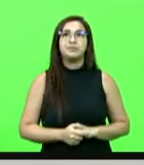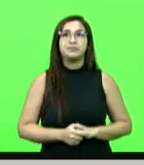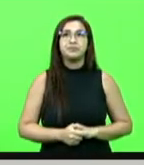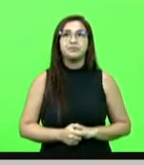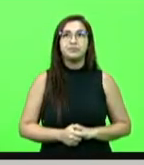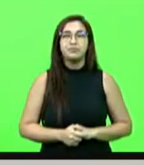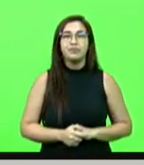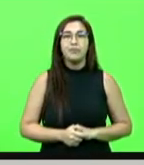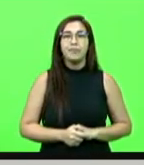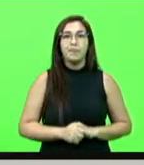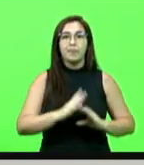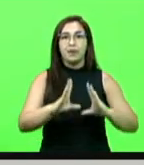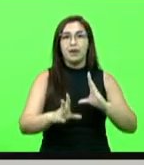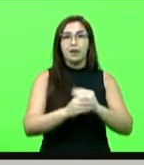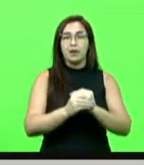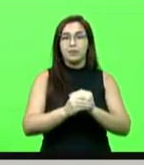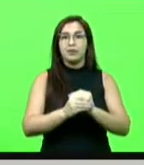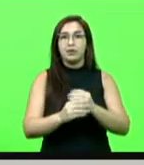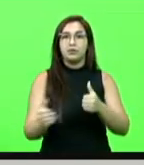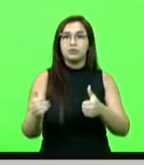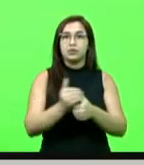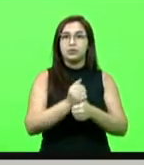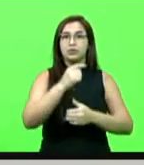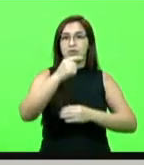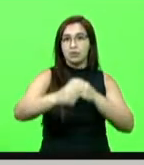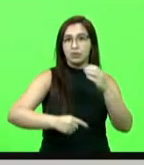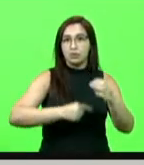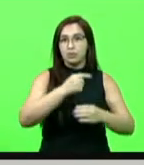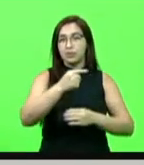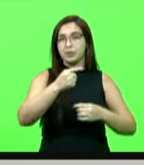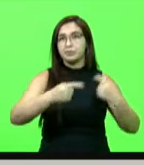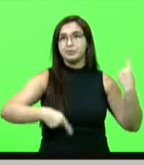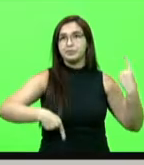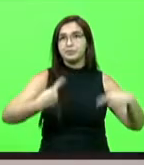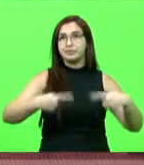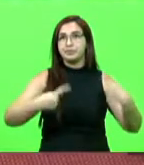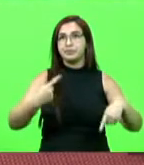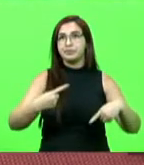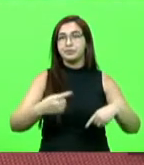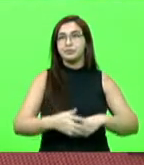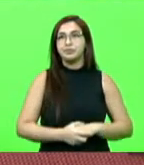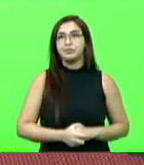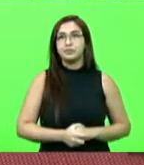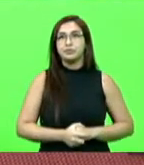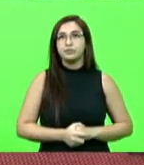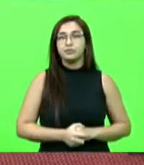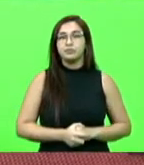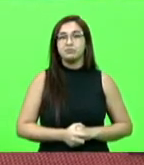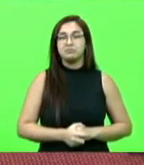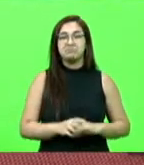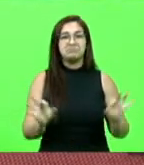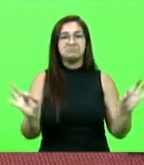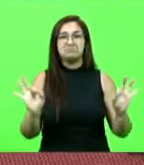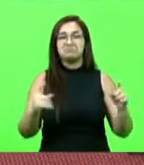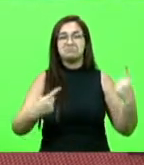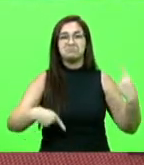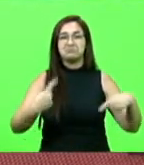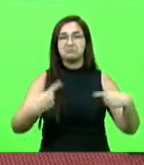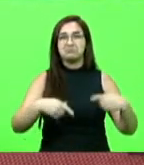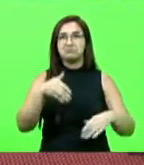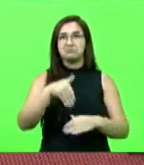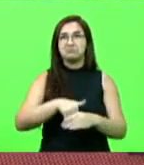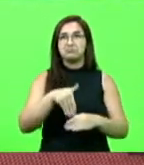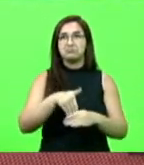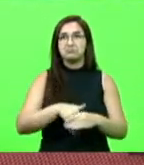com emenda substitutiva global. Em discussão. Não havendo quem queira discutir, em